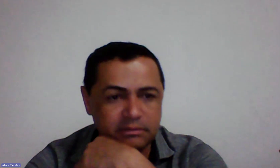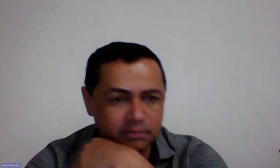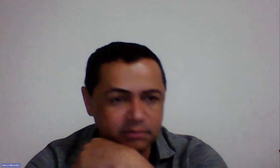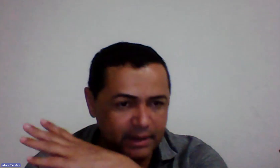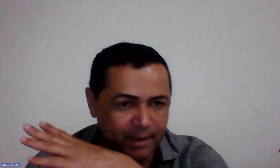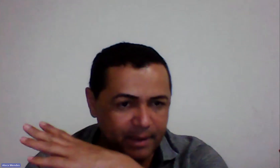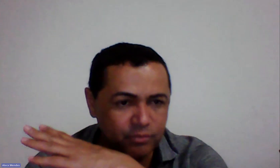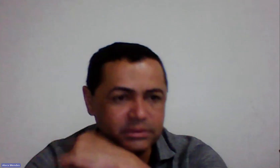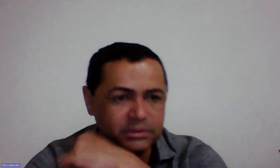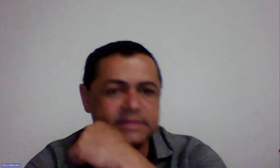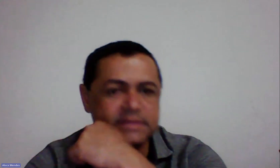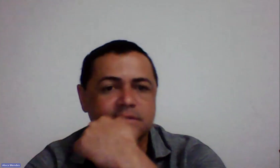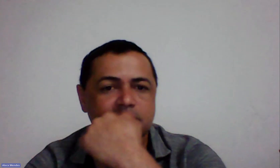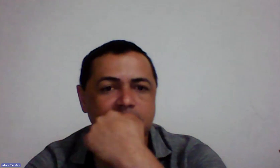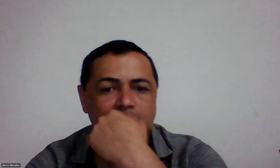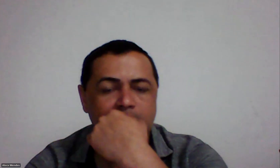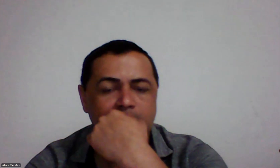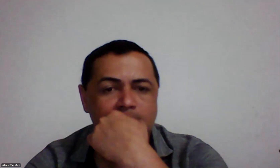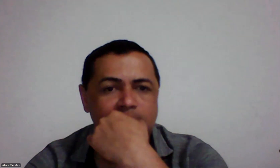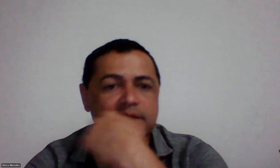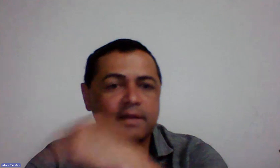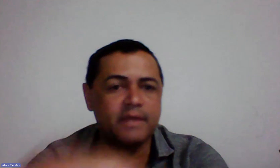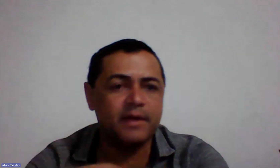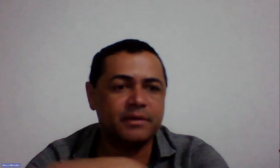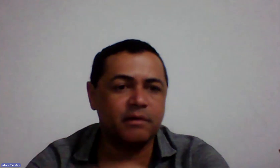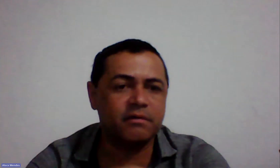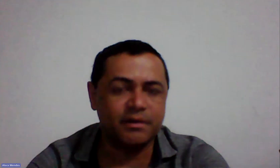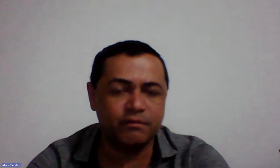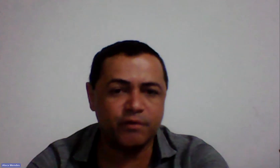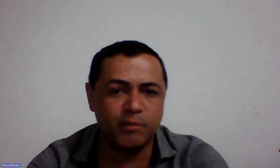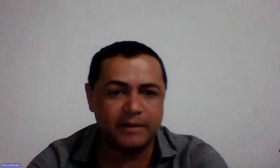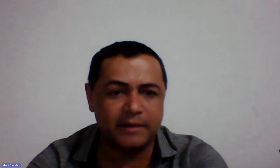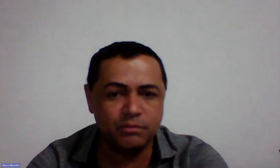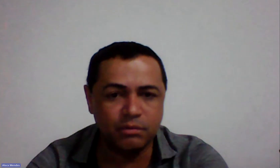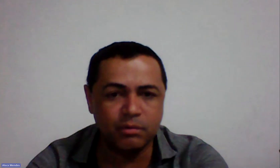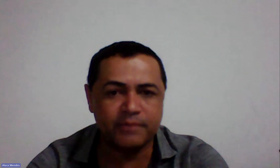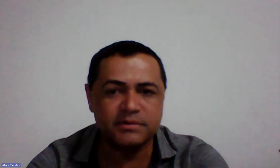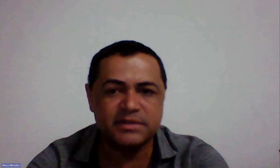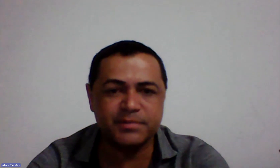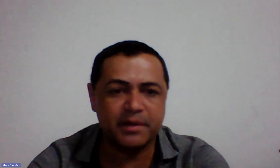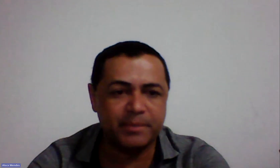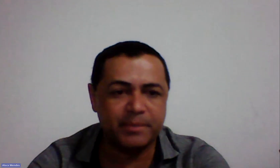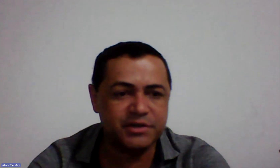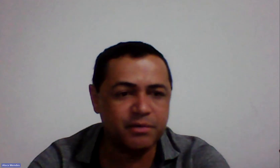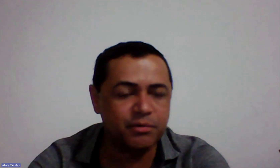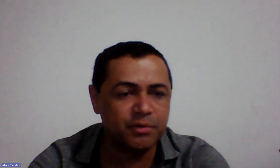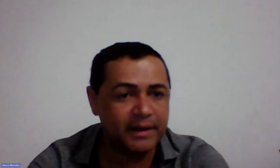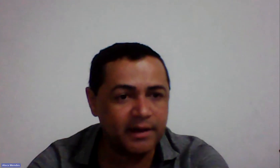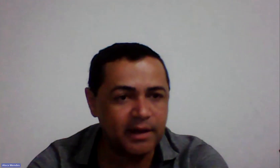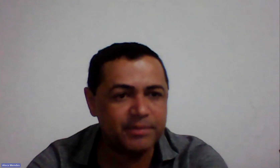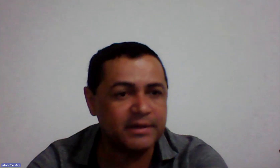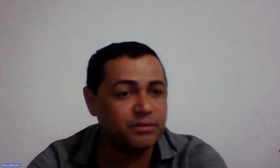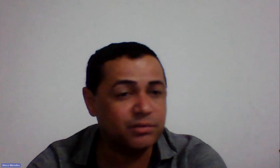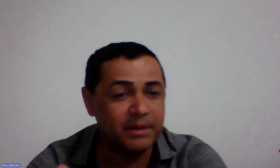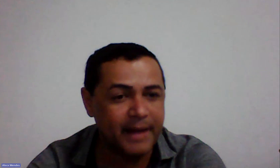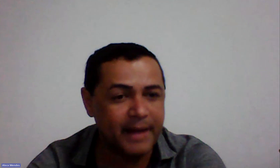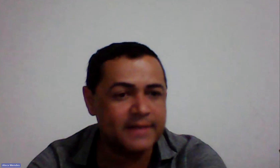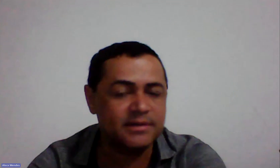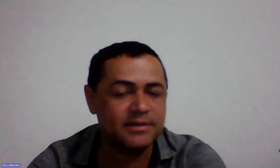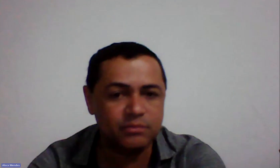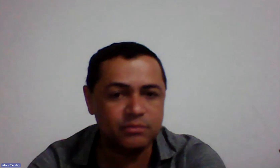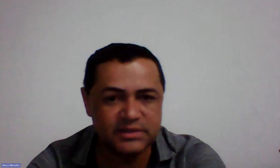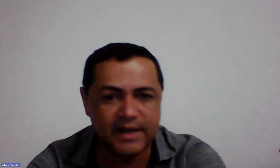Pessoal, então, não tem perguntas. Entenderam, então, que vai ter um formulário do Google para vocês poderem preencher com o nome da equipe. Está